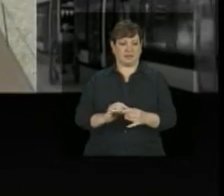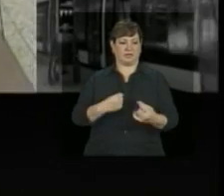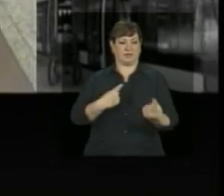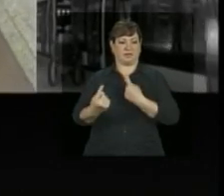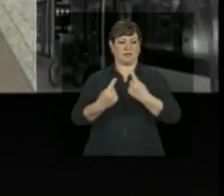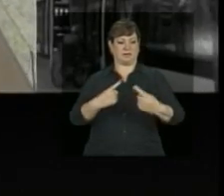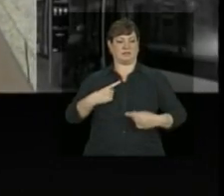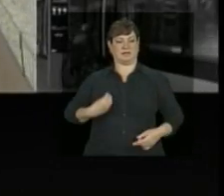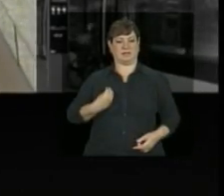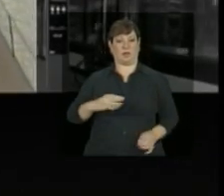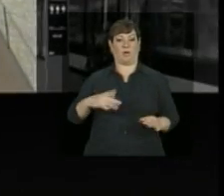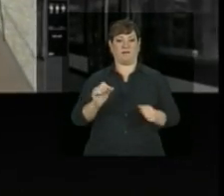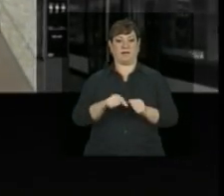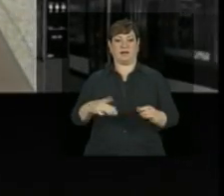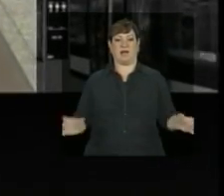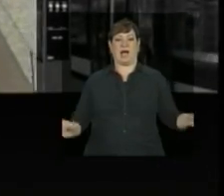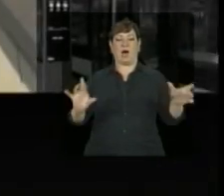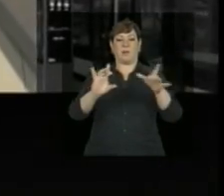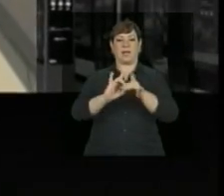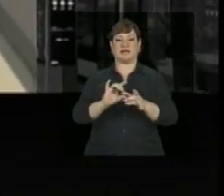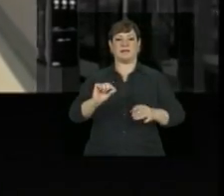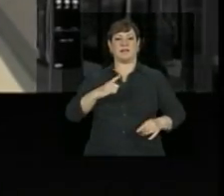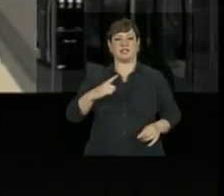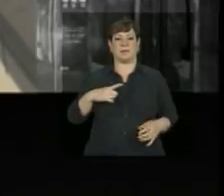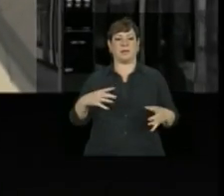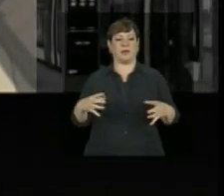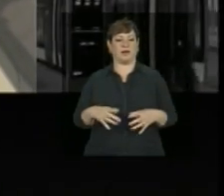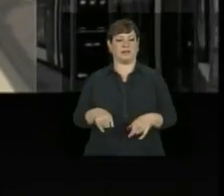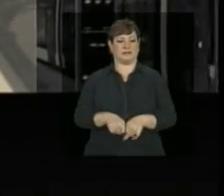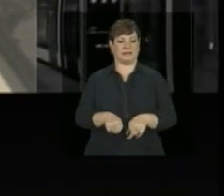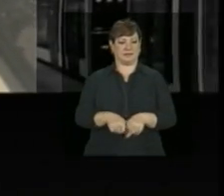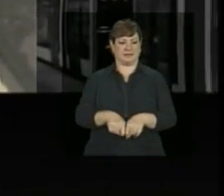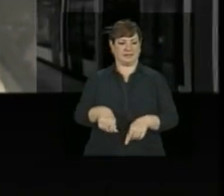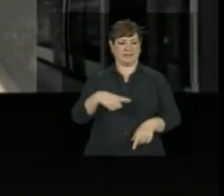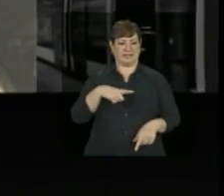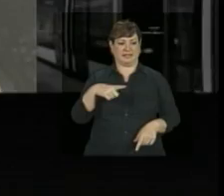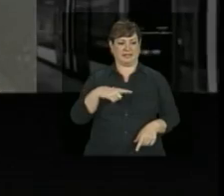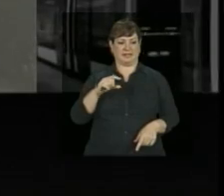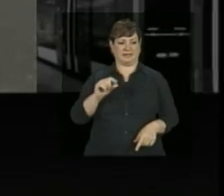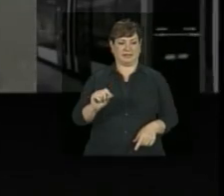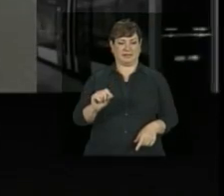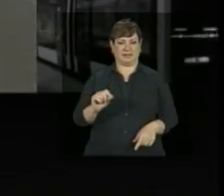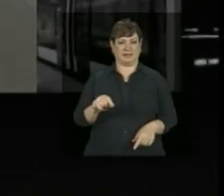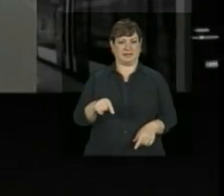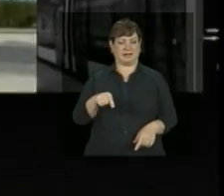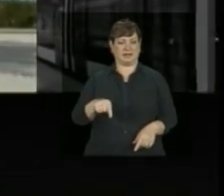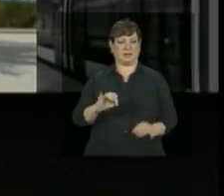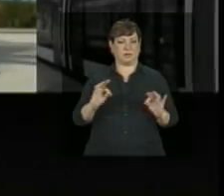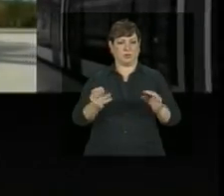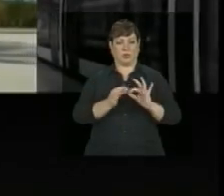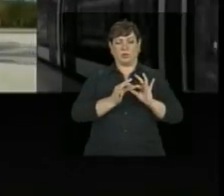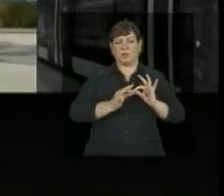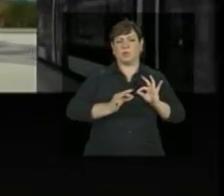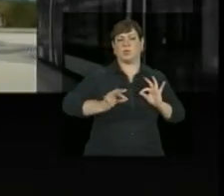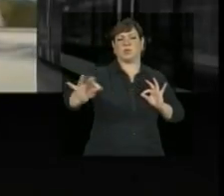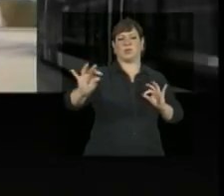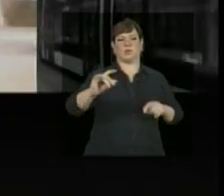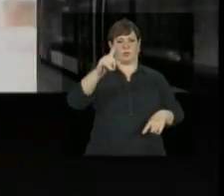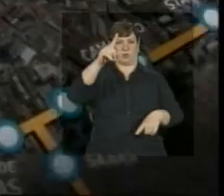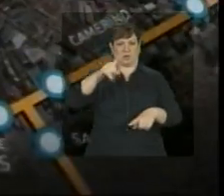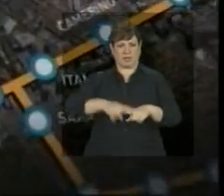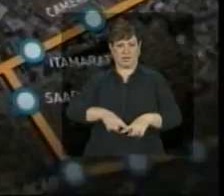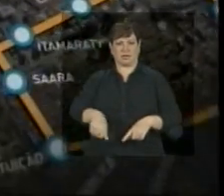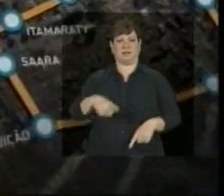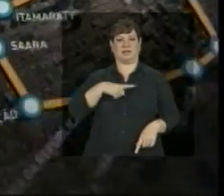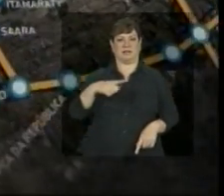aqui. Ao fazer essa integração, ele também vai fazer com que diminua a quantidade de ônibus na região. A extensão total, computando